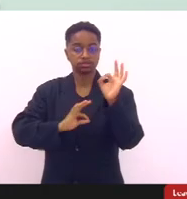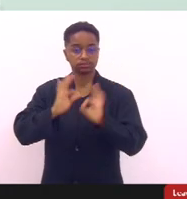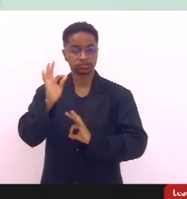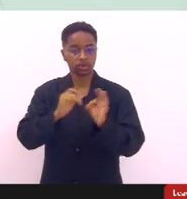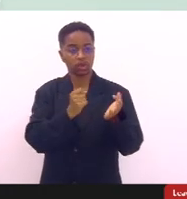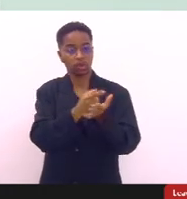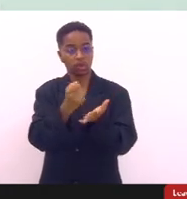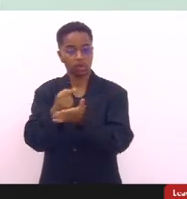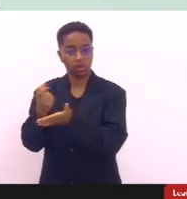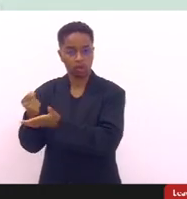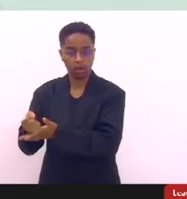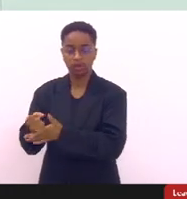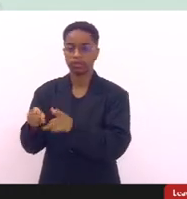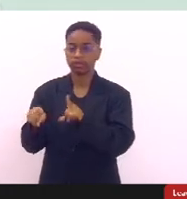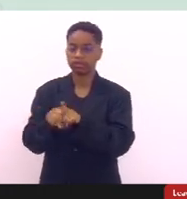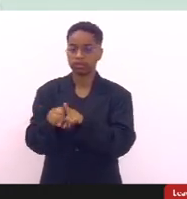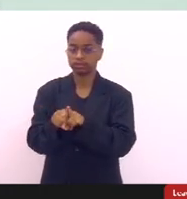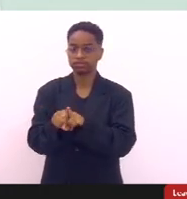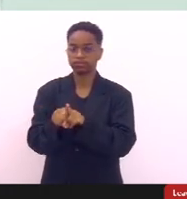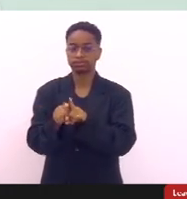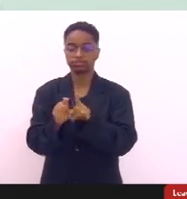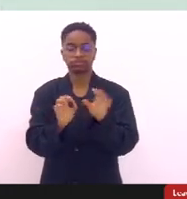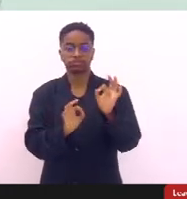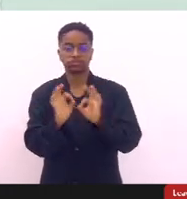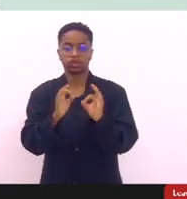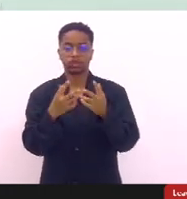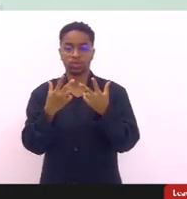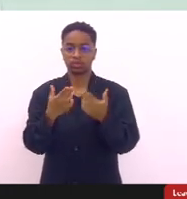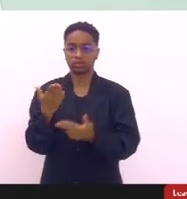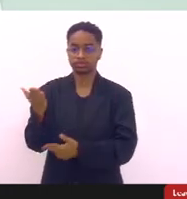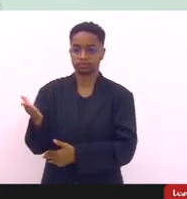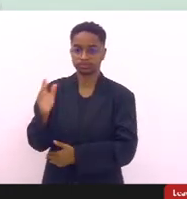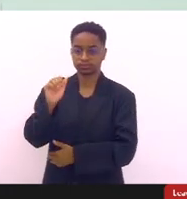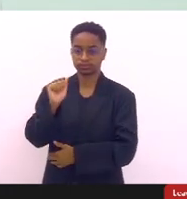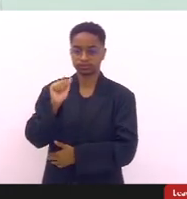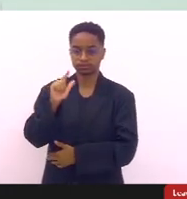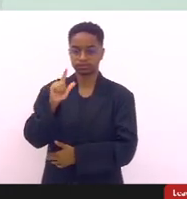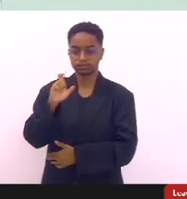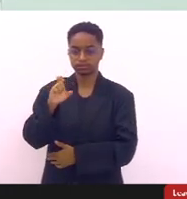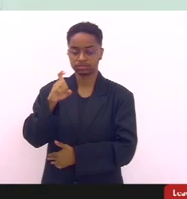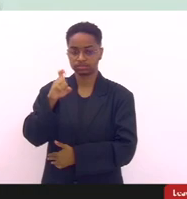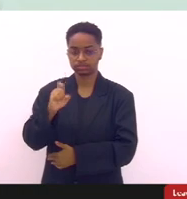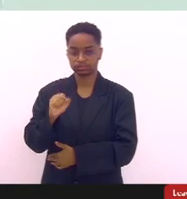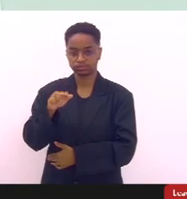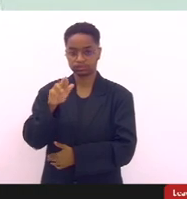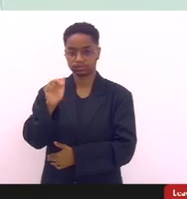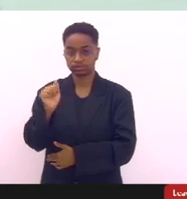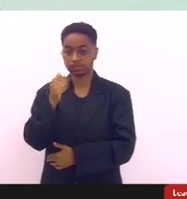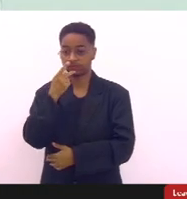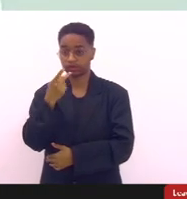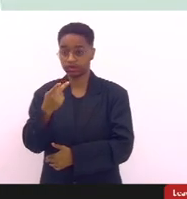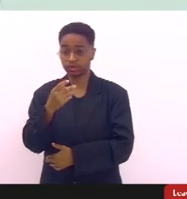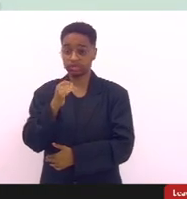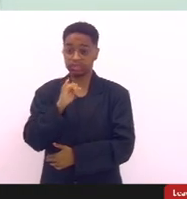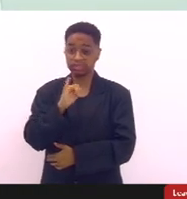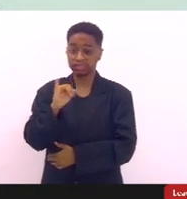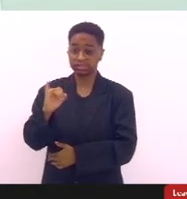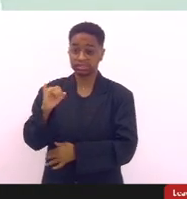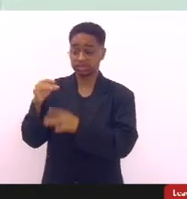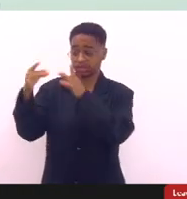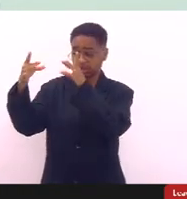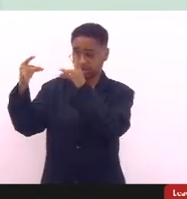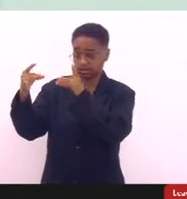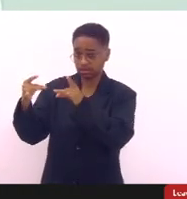o receituário que a doutora Alexandra Sanches colocou, precisa esses recursos estar